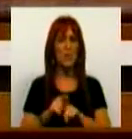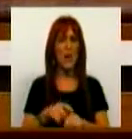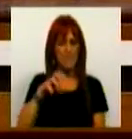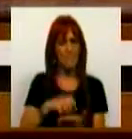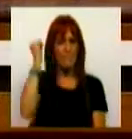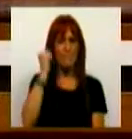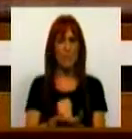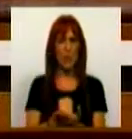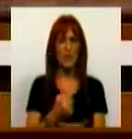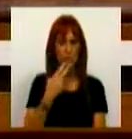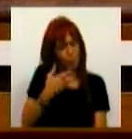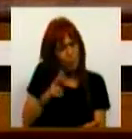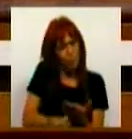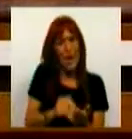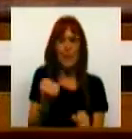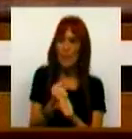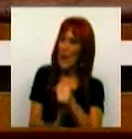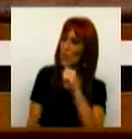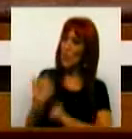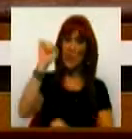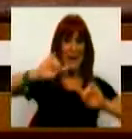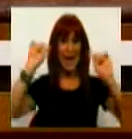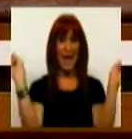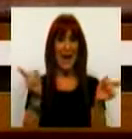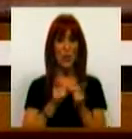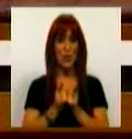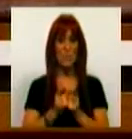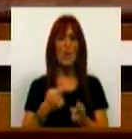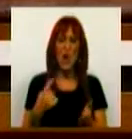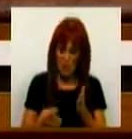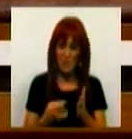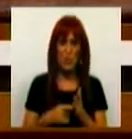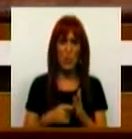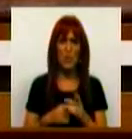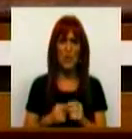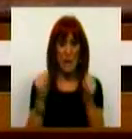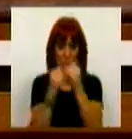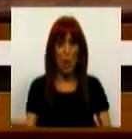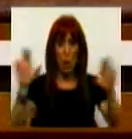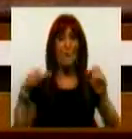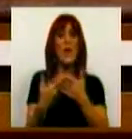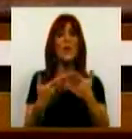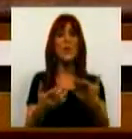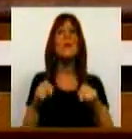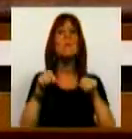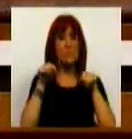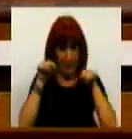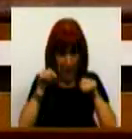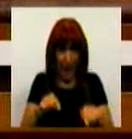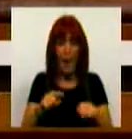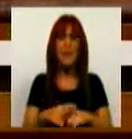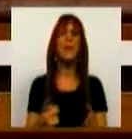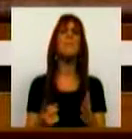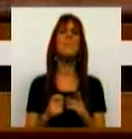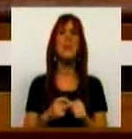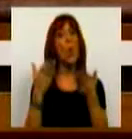marca autêntica da sua obra. Em suma, precisamos inovar. Mas para isso